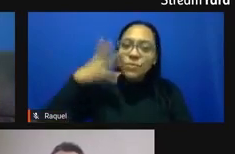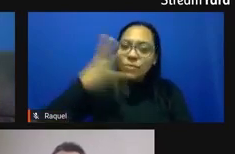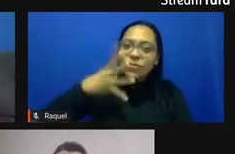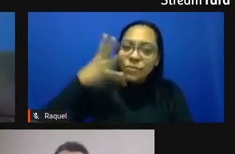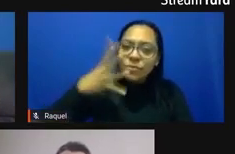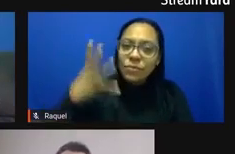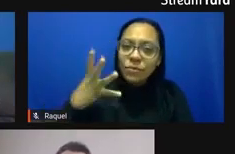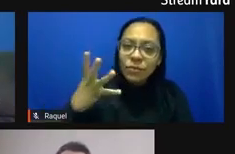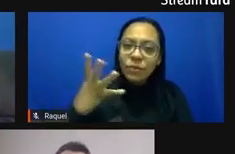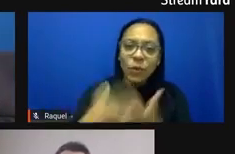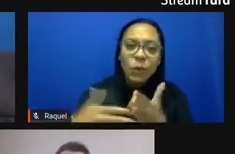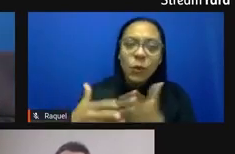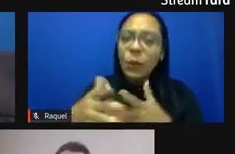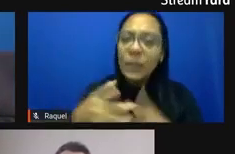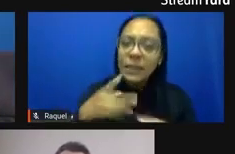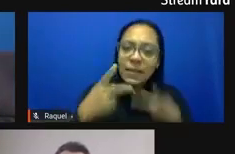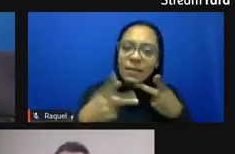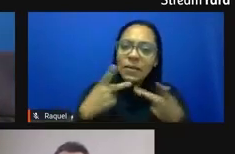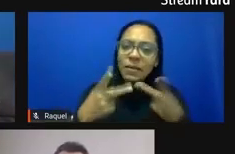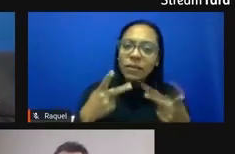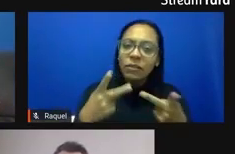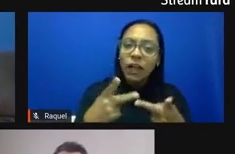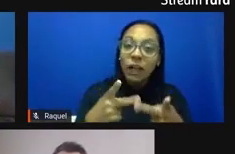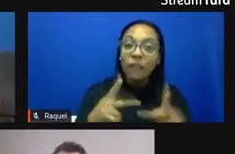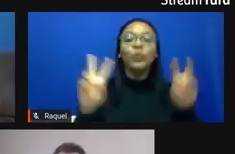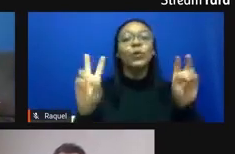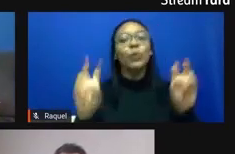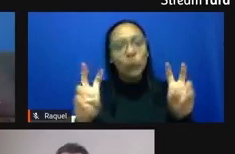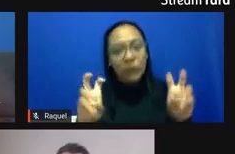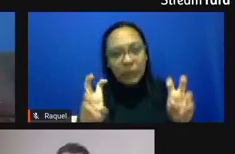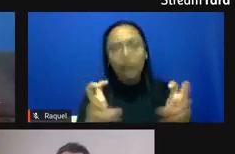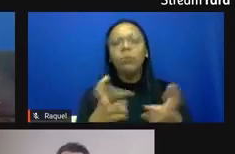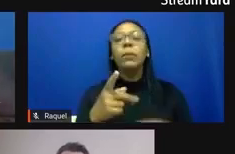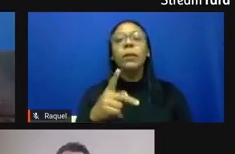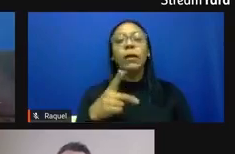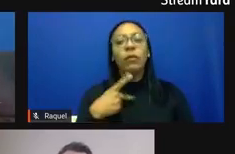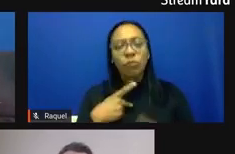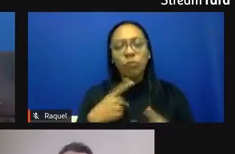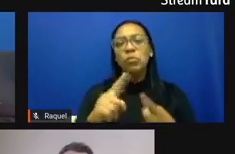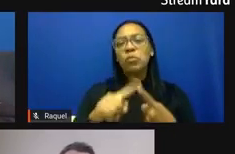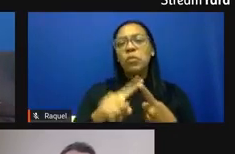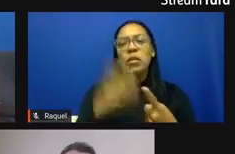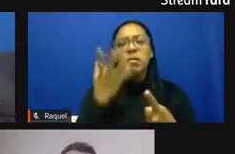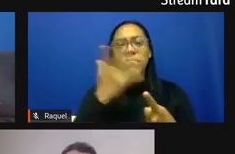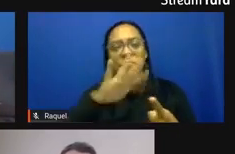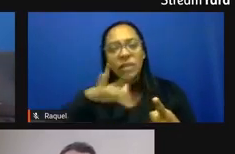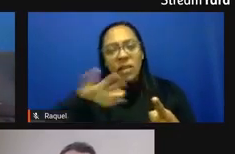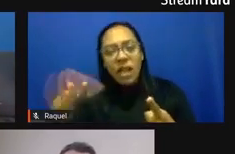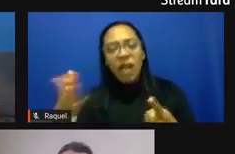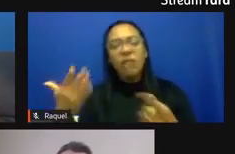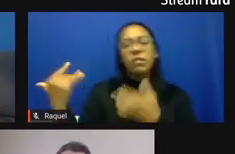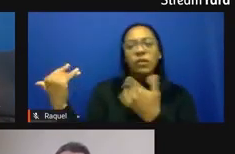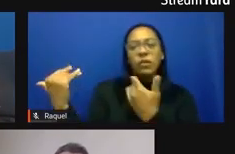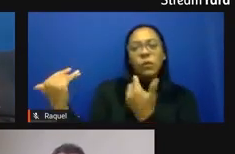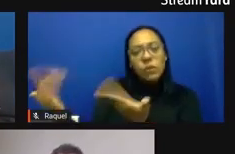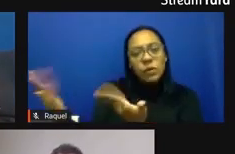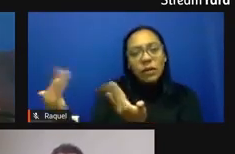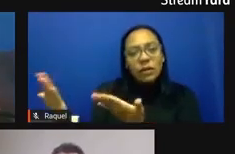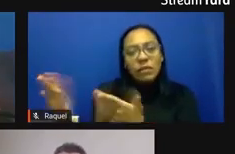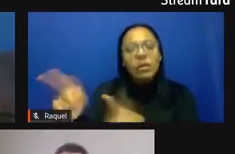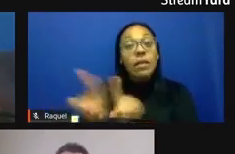falas públicas, esse tema foi abordado aqui com todos os tipos de públicos. Crianças, adolescentes, mas adultos também, porque os adultos